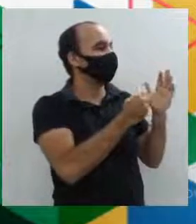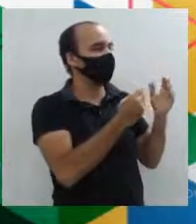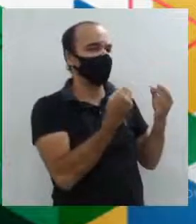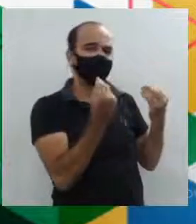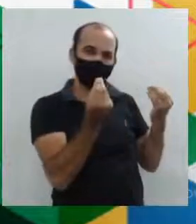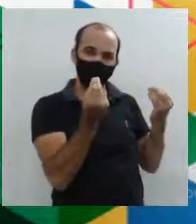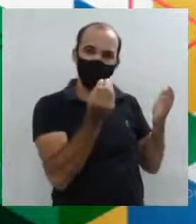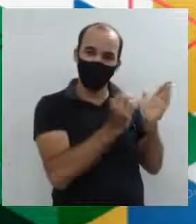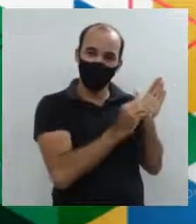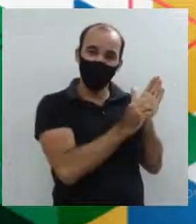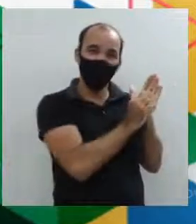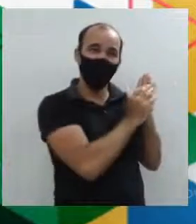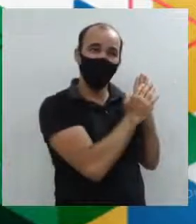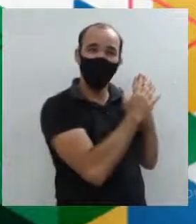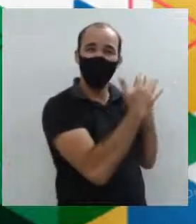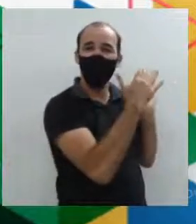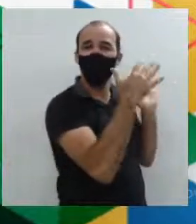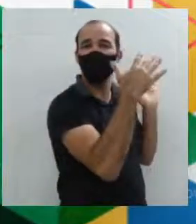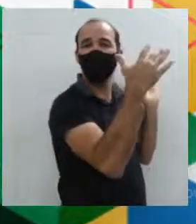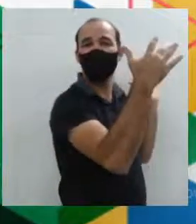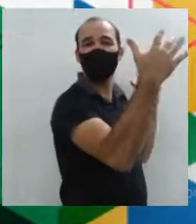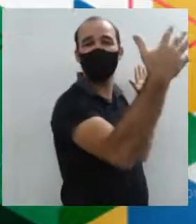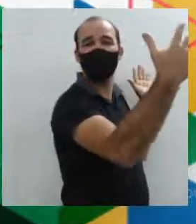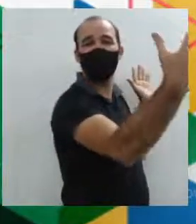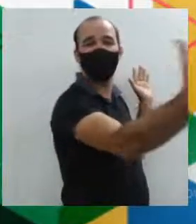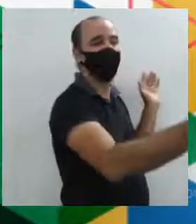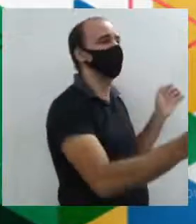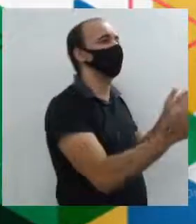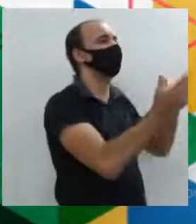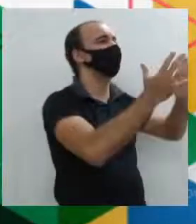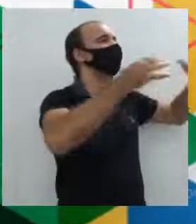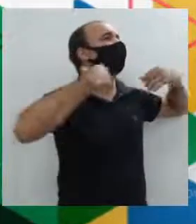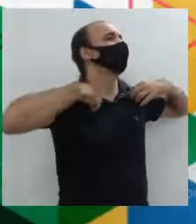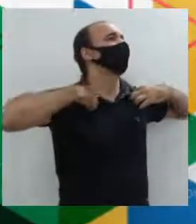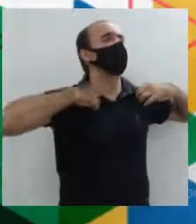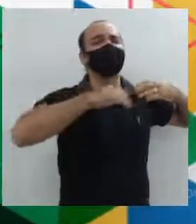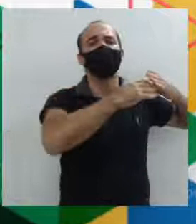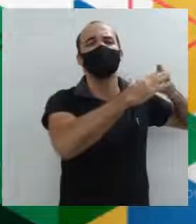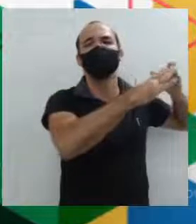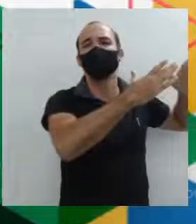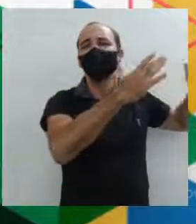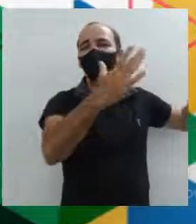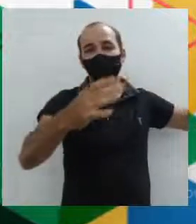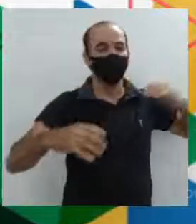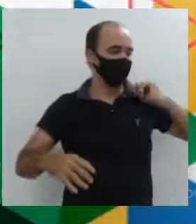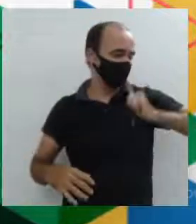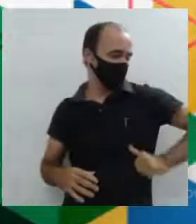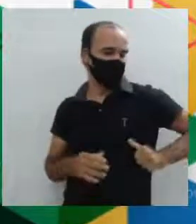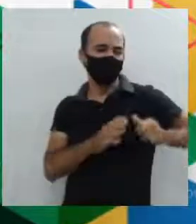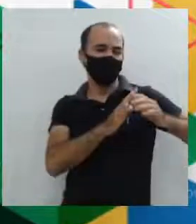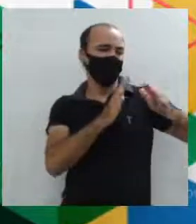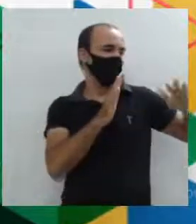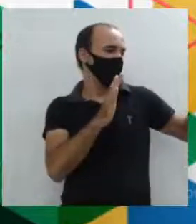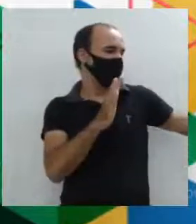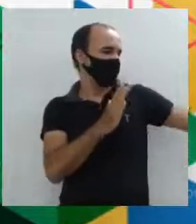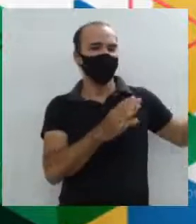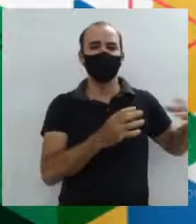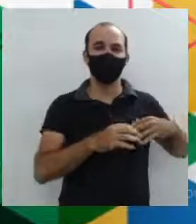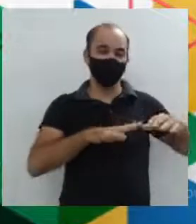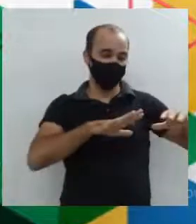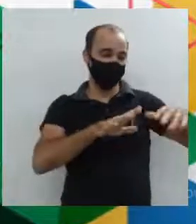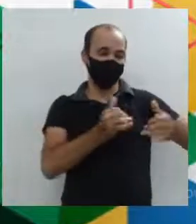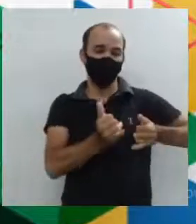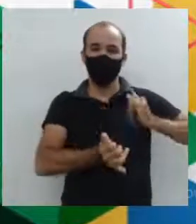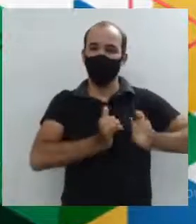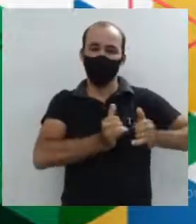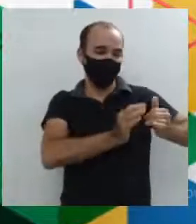Não é? Cada evento uma, é exclusividade. Ela disse aqui, é exclusividade. Se chegar na festa e ver a mulher, uma outra mulher